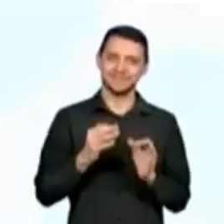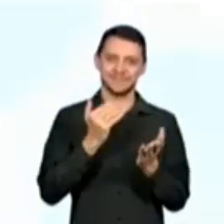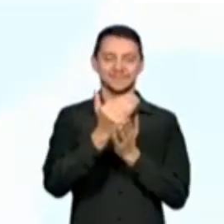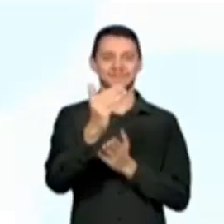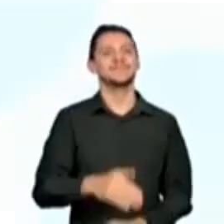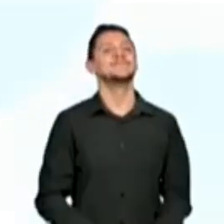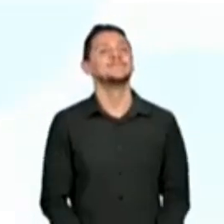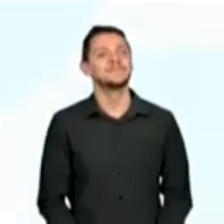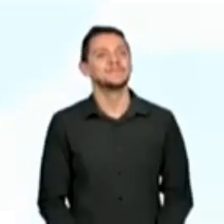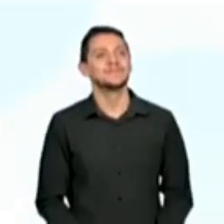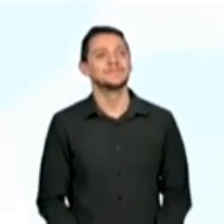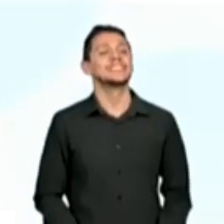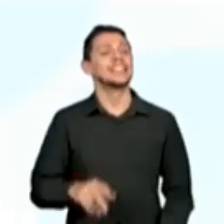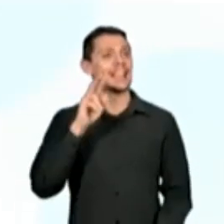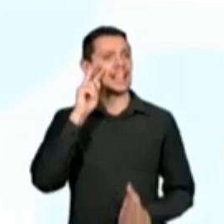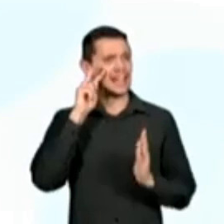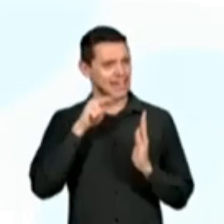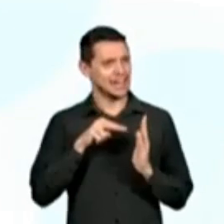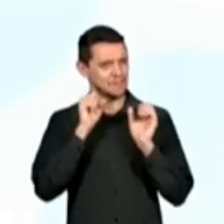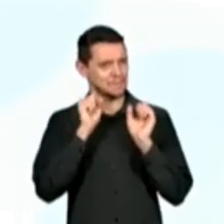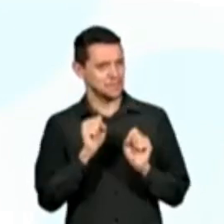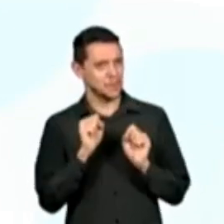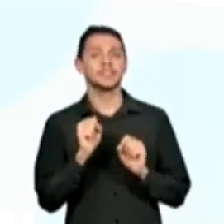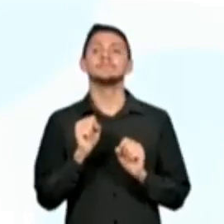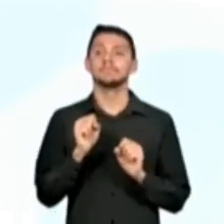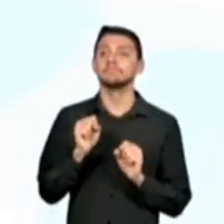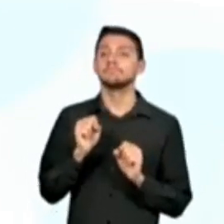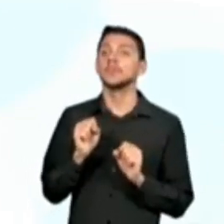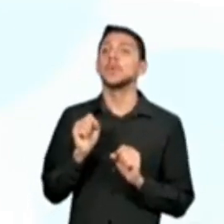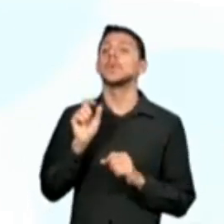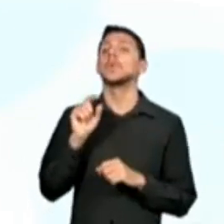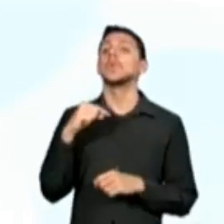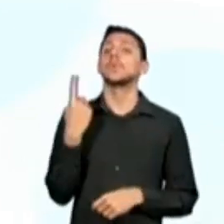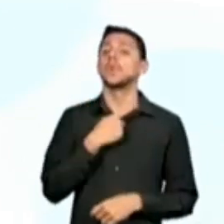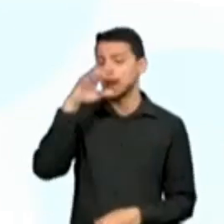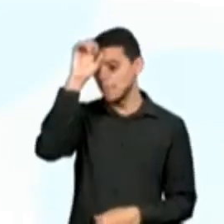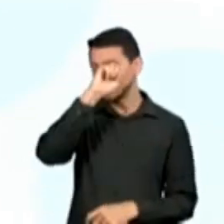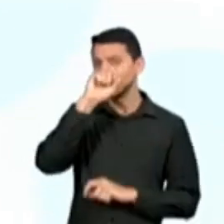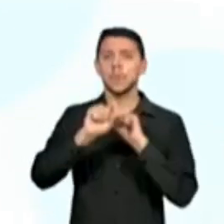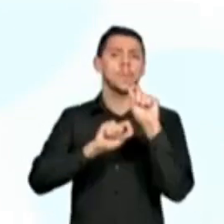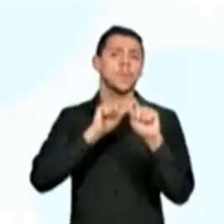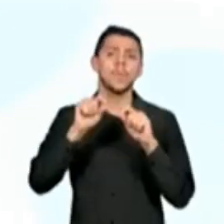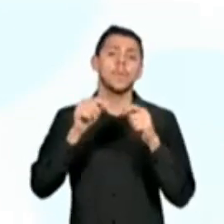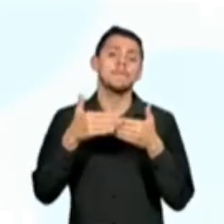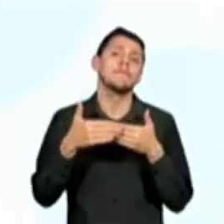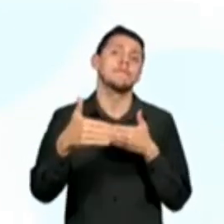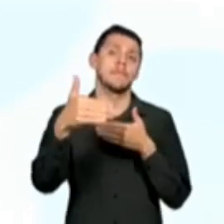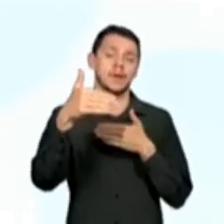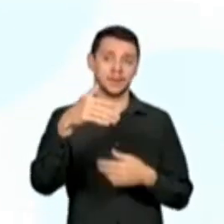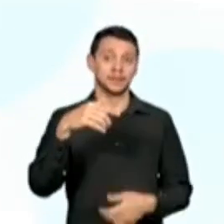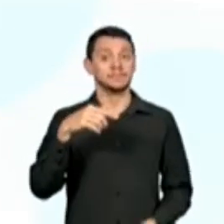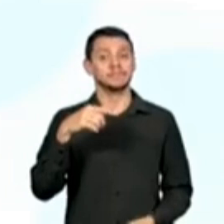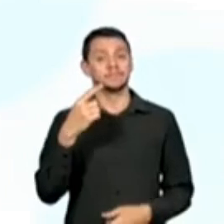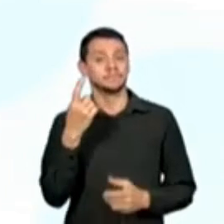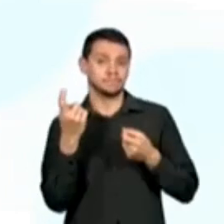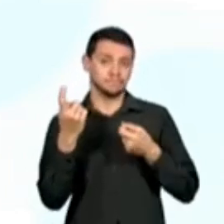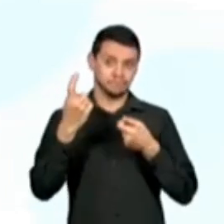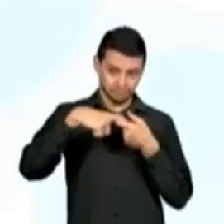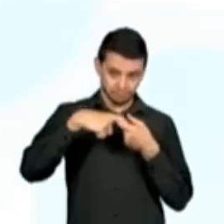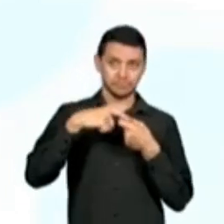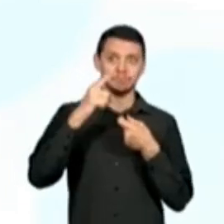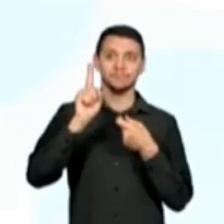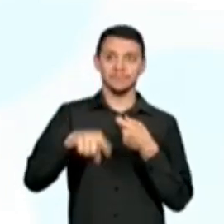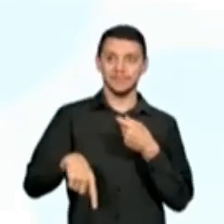aí, você pode ler pra gente, Pro? Então, o que vamos aprender? Retomaremos as figuras geométricas espaciais,